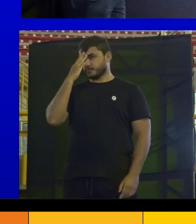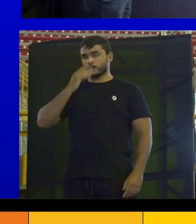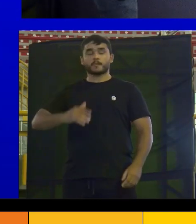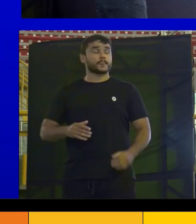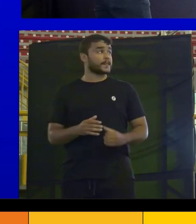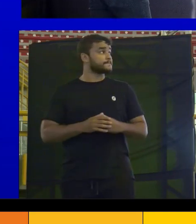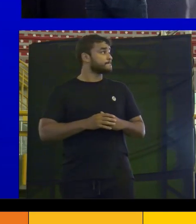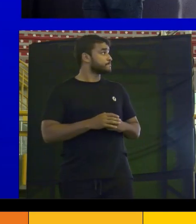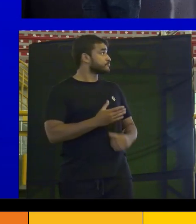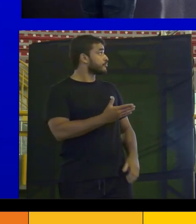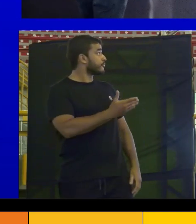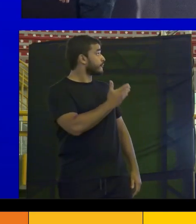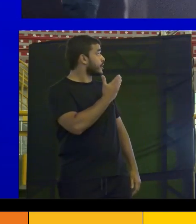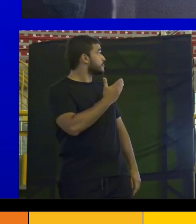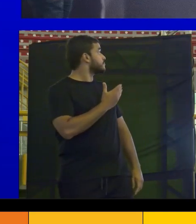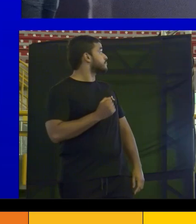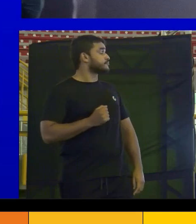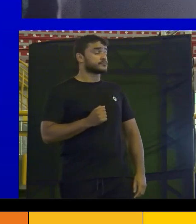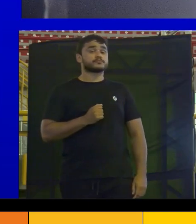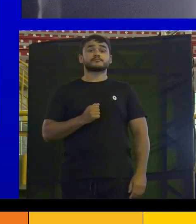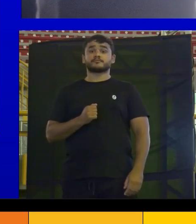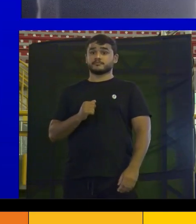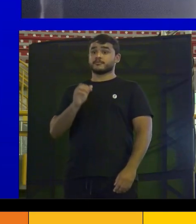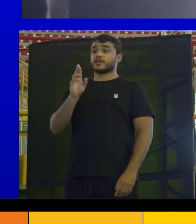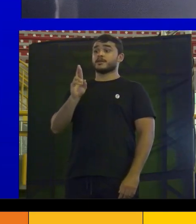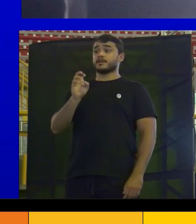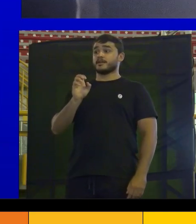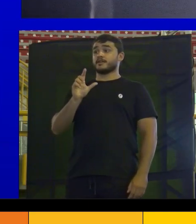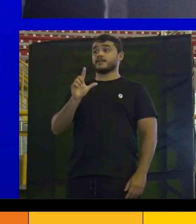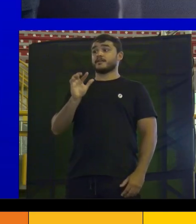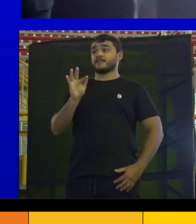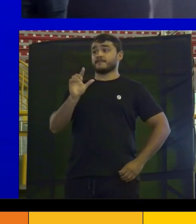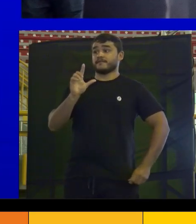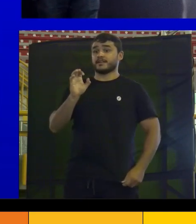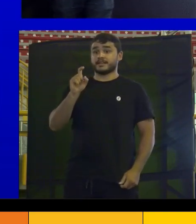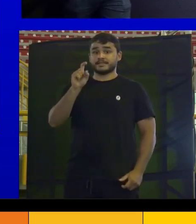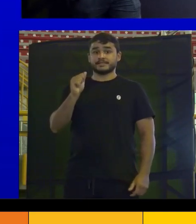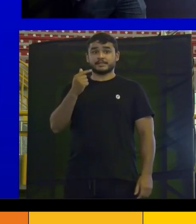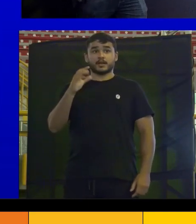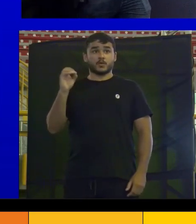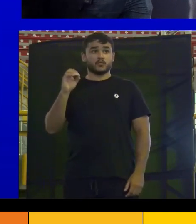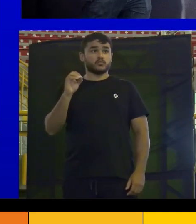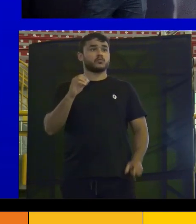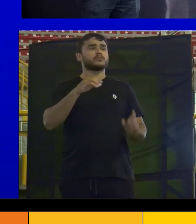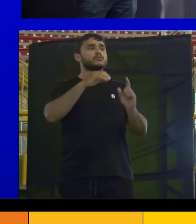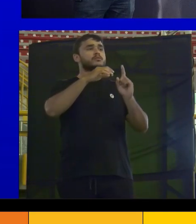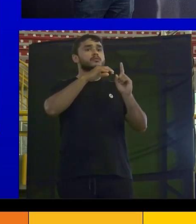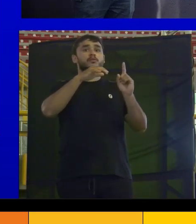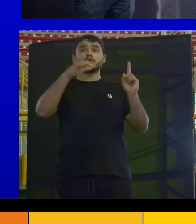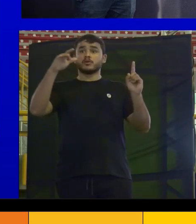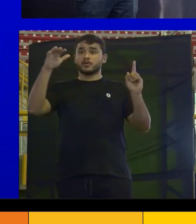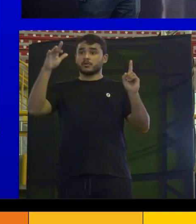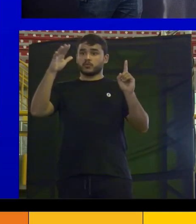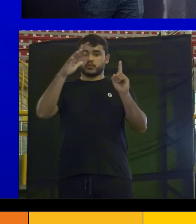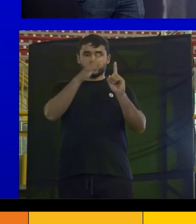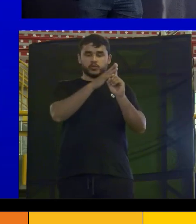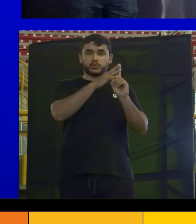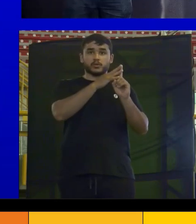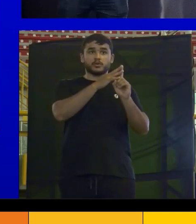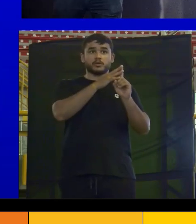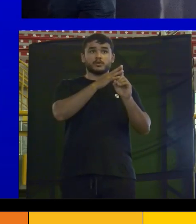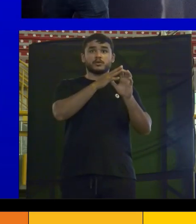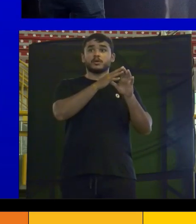olha só. Você tem a reflexão, que é quando a luz ela incide em um meio